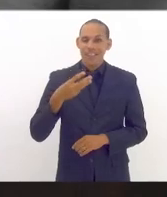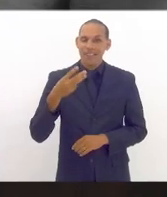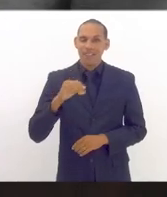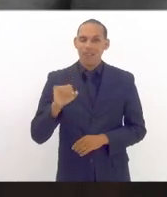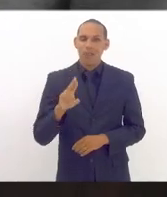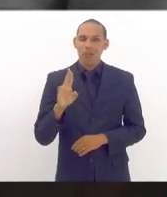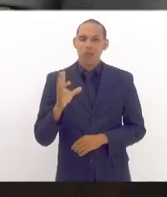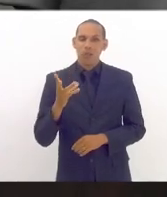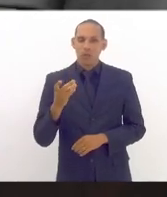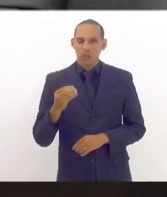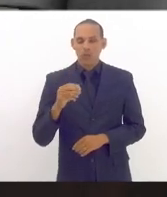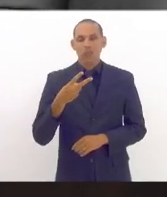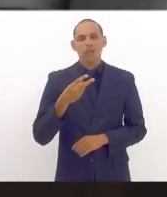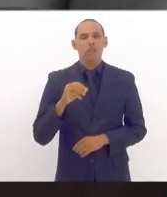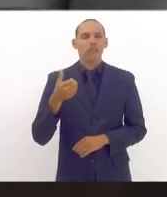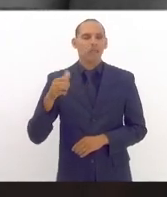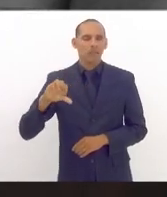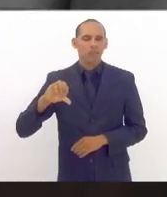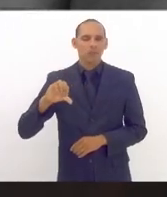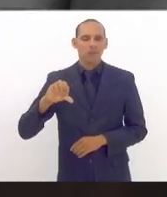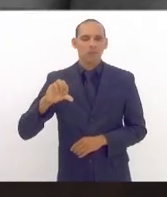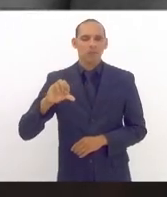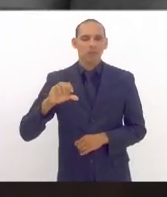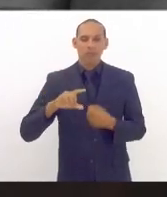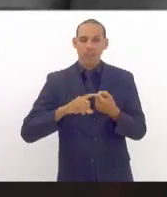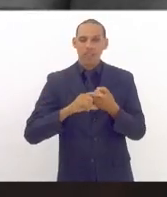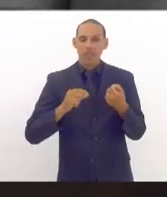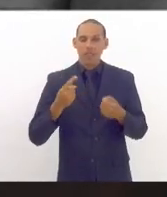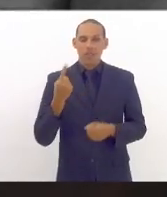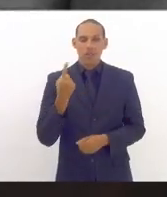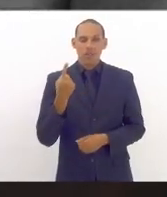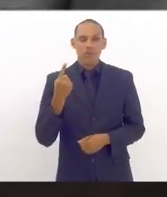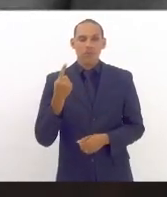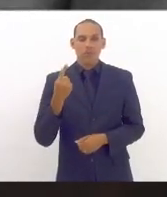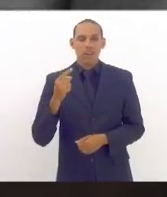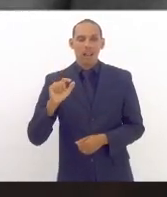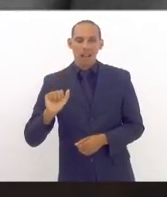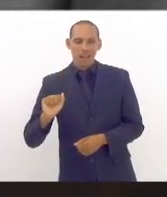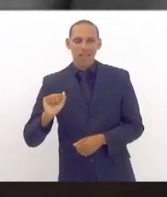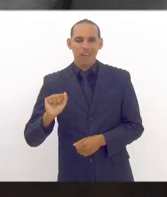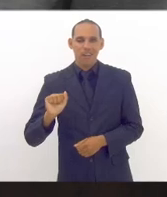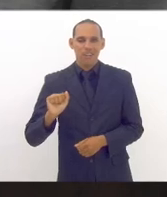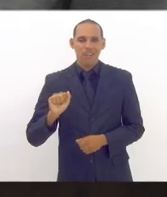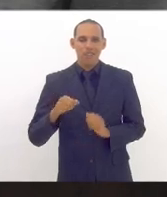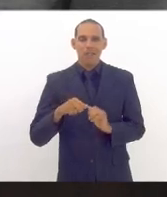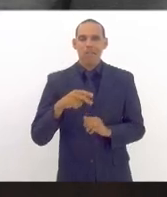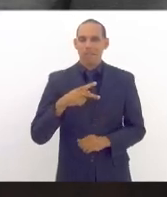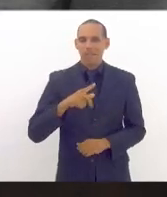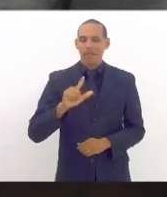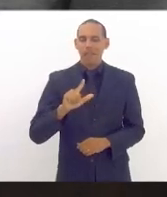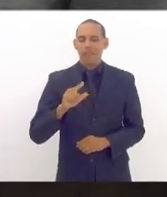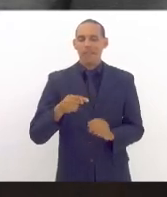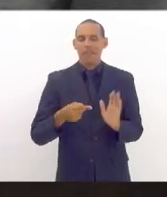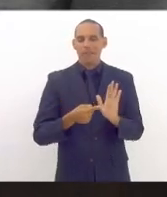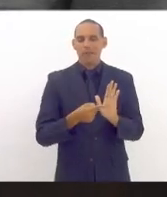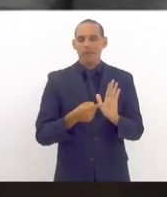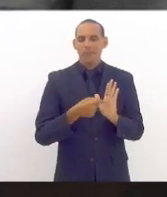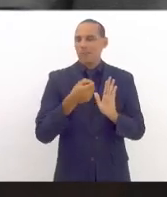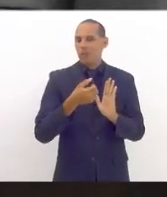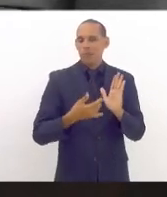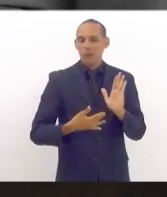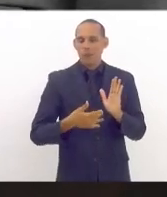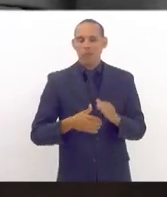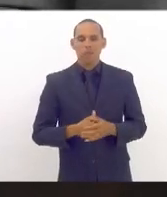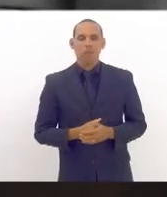de 19 e o artigo 1A desse projeto de lei diz apenas